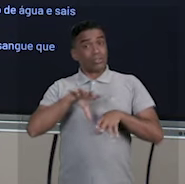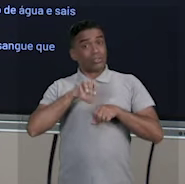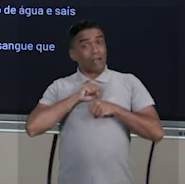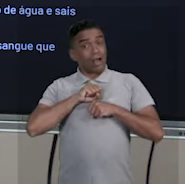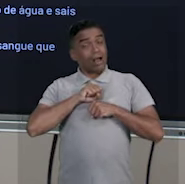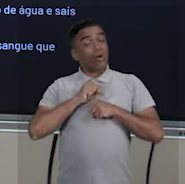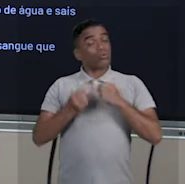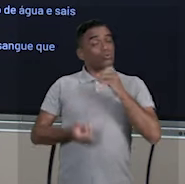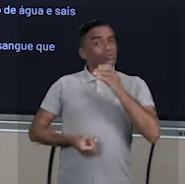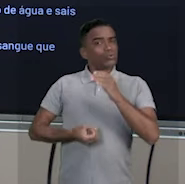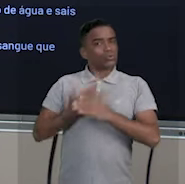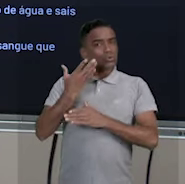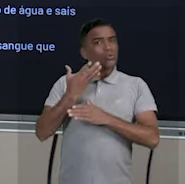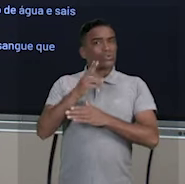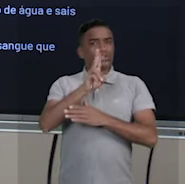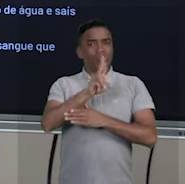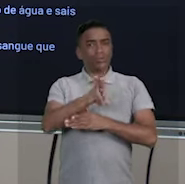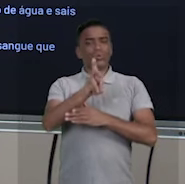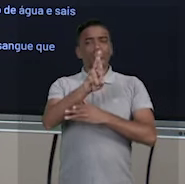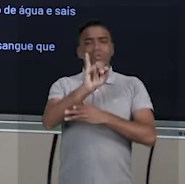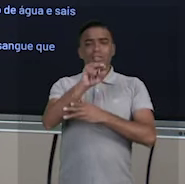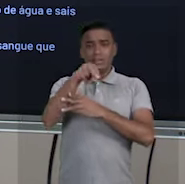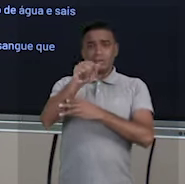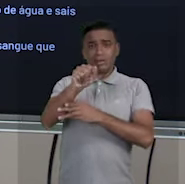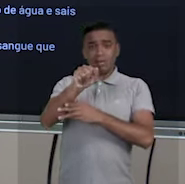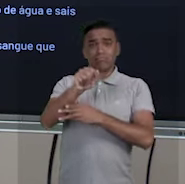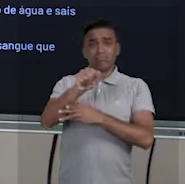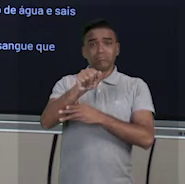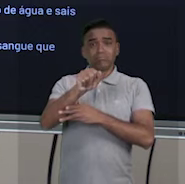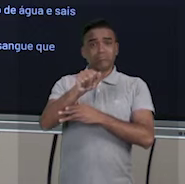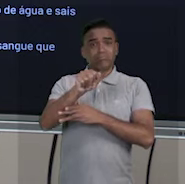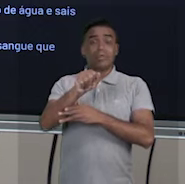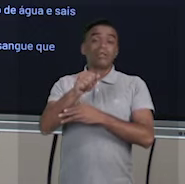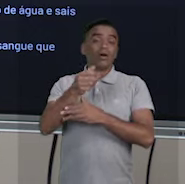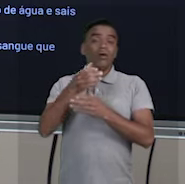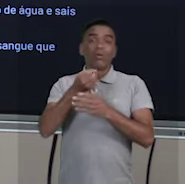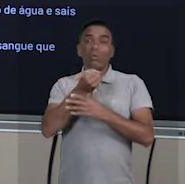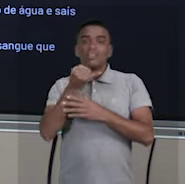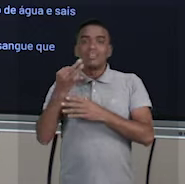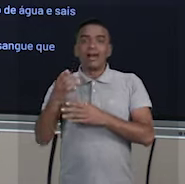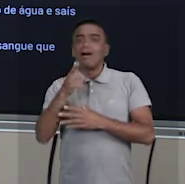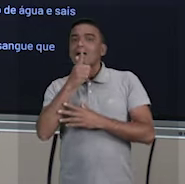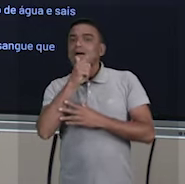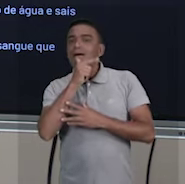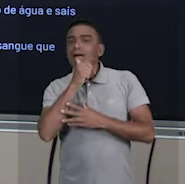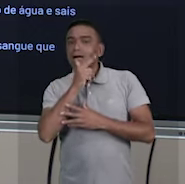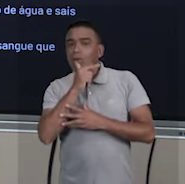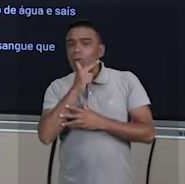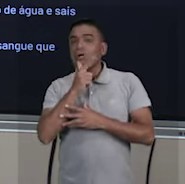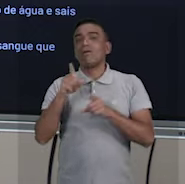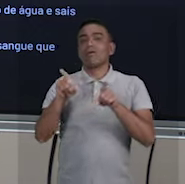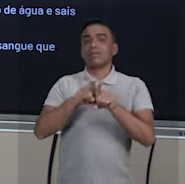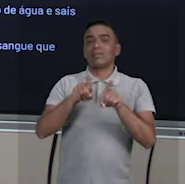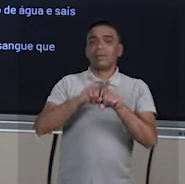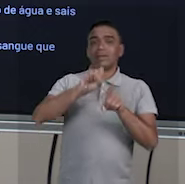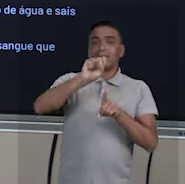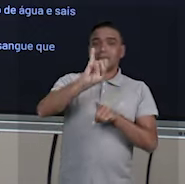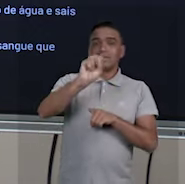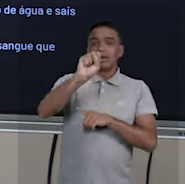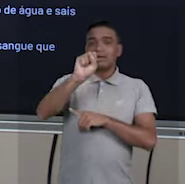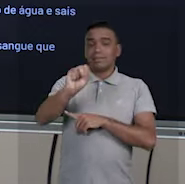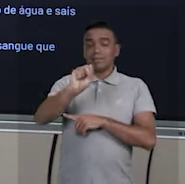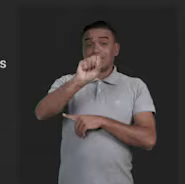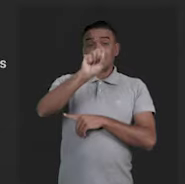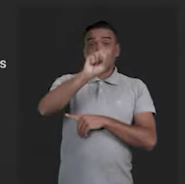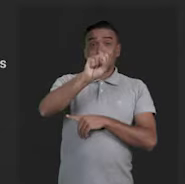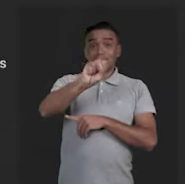está formando a urina, ela vai manter, né, essa concentração da água e também dos sais minerais. Então, o que